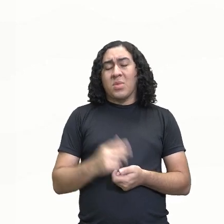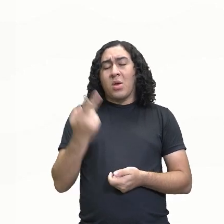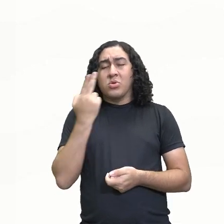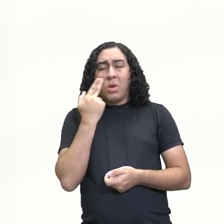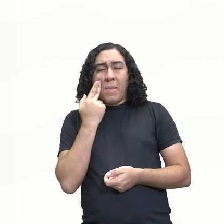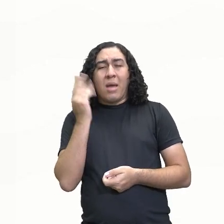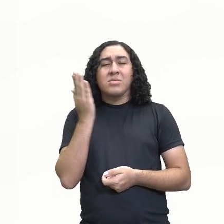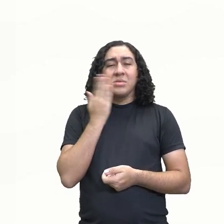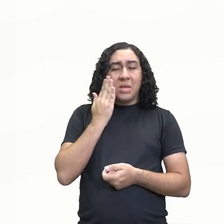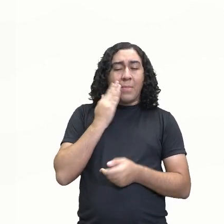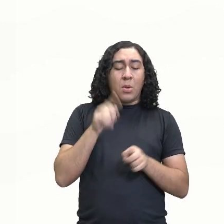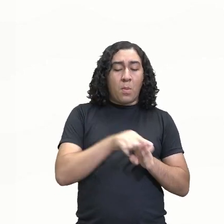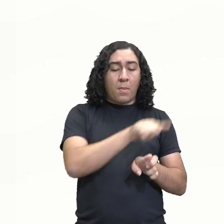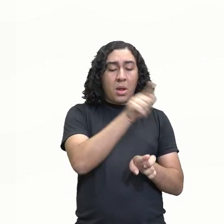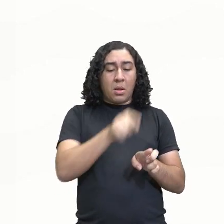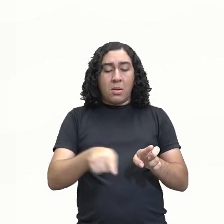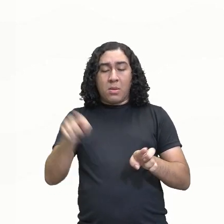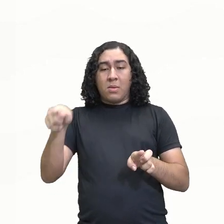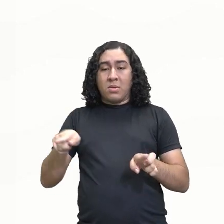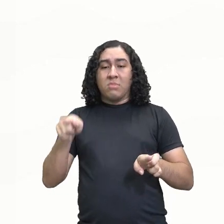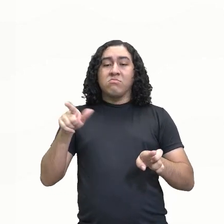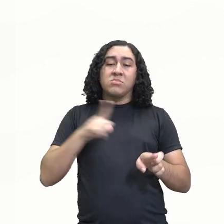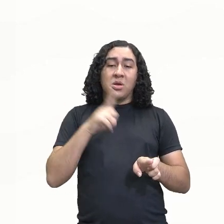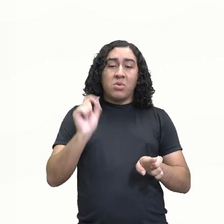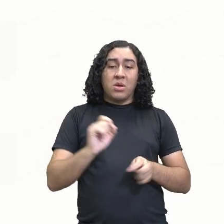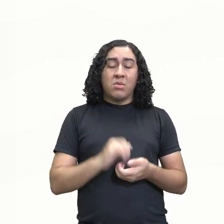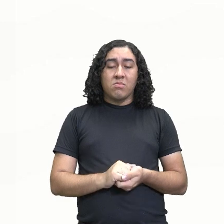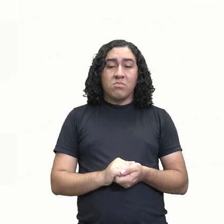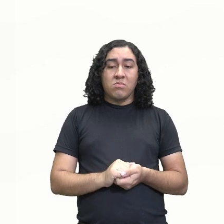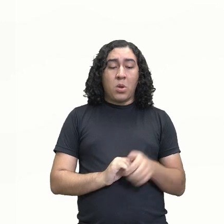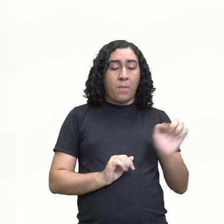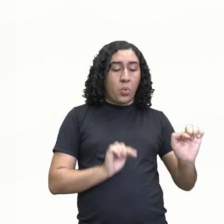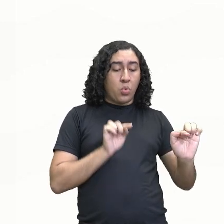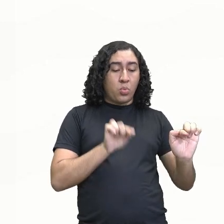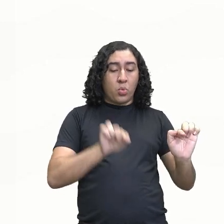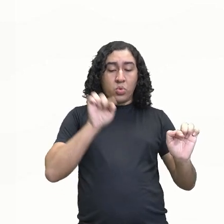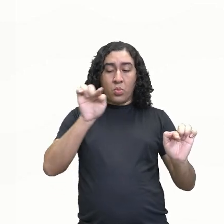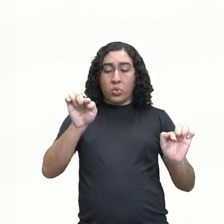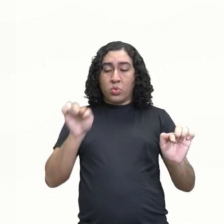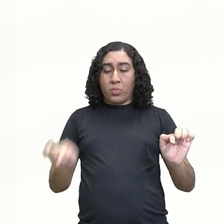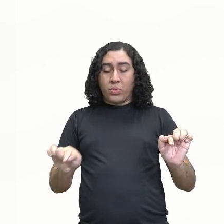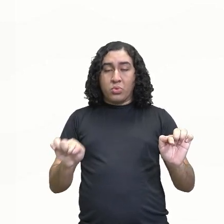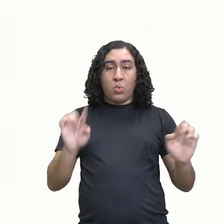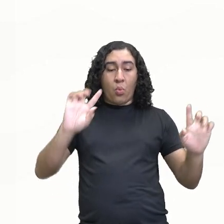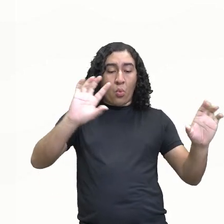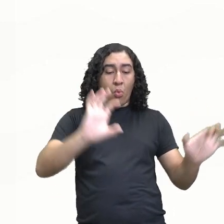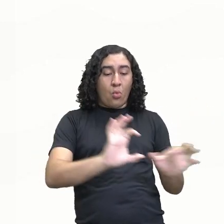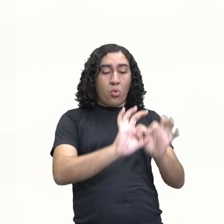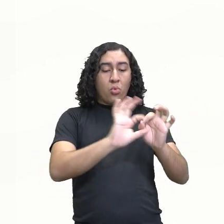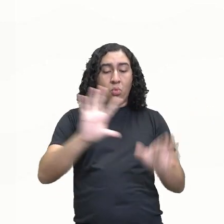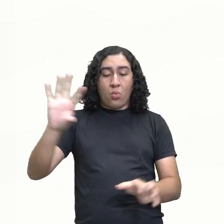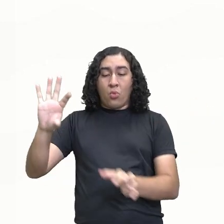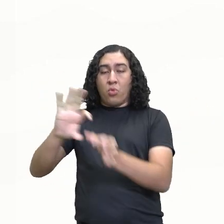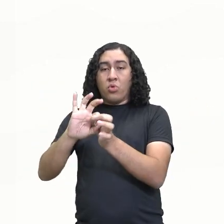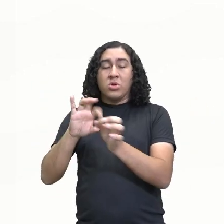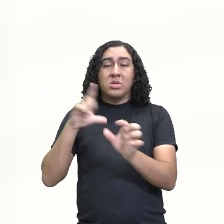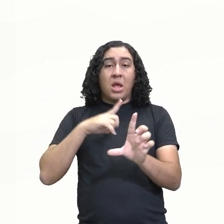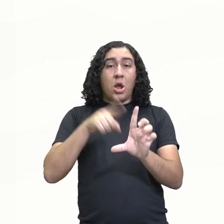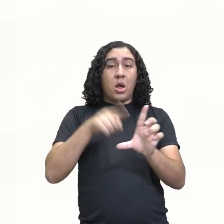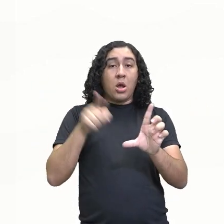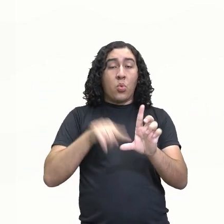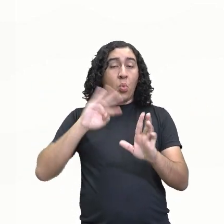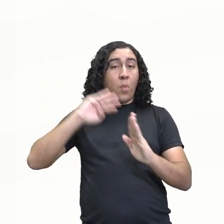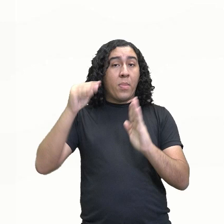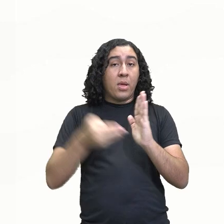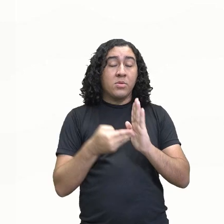o formato dela, você vai ali unir os pontos, iniciando e terminando ali nos ângulos completos,